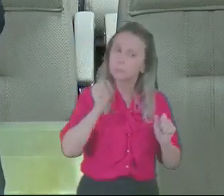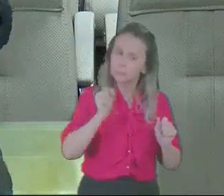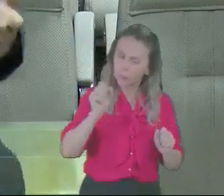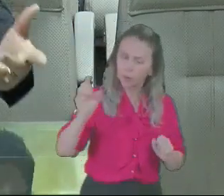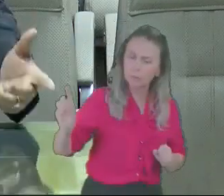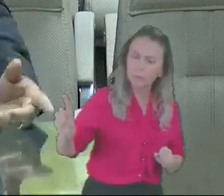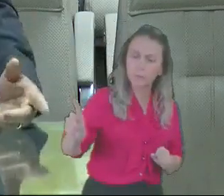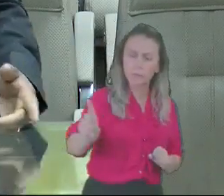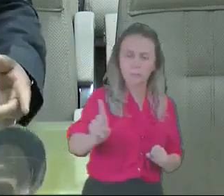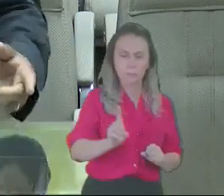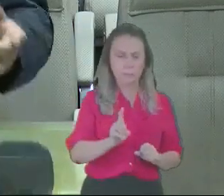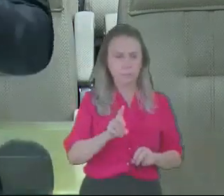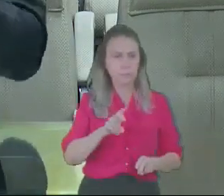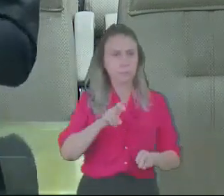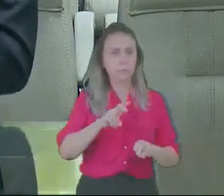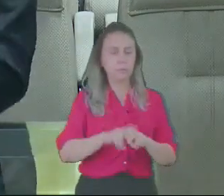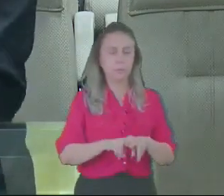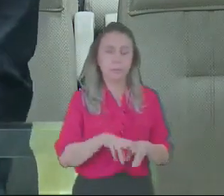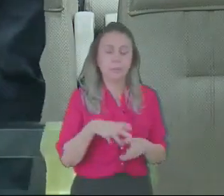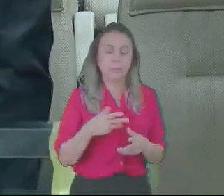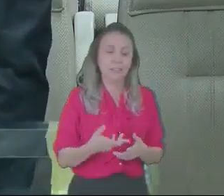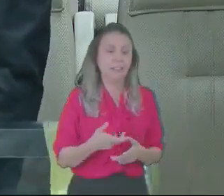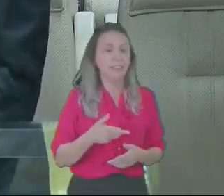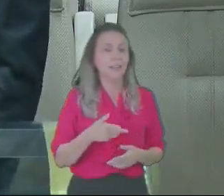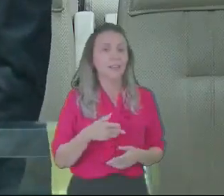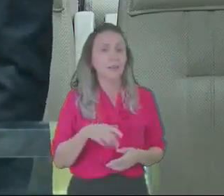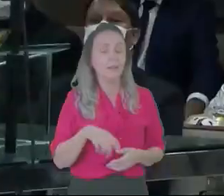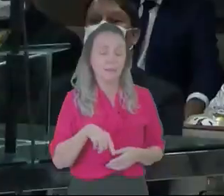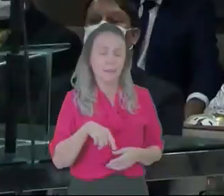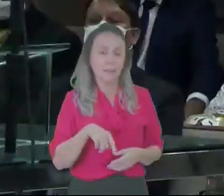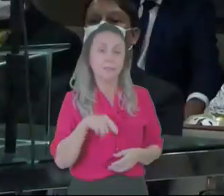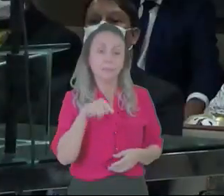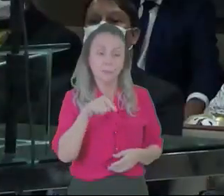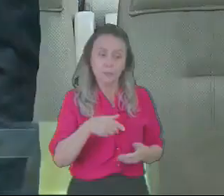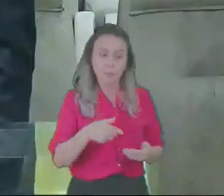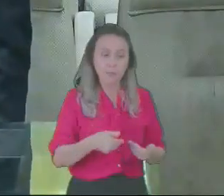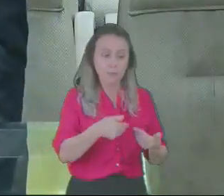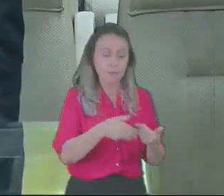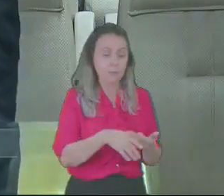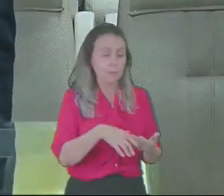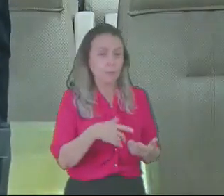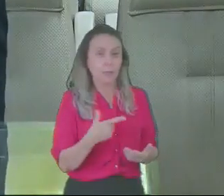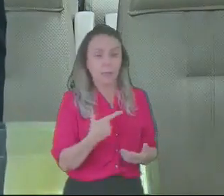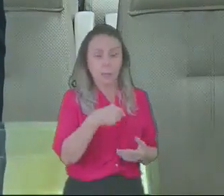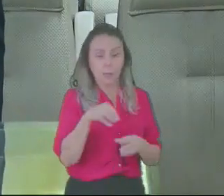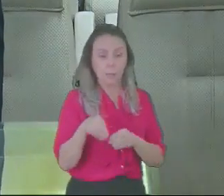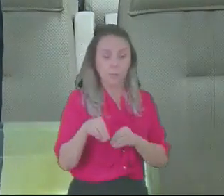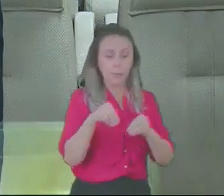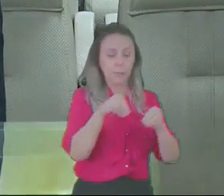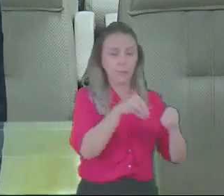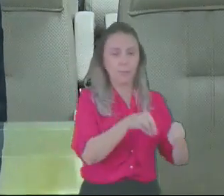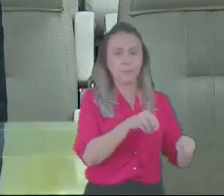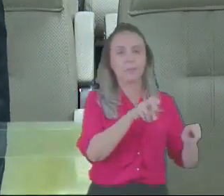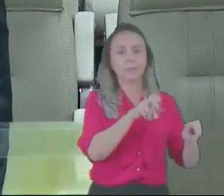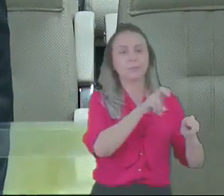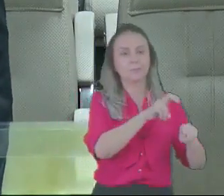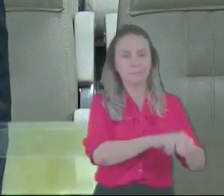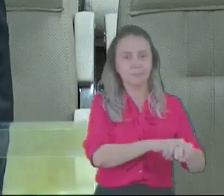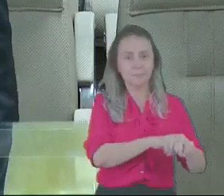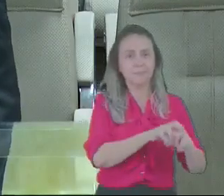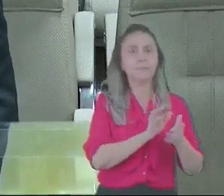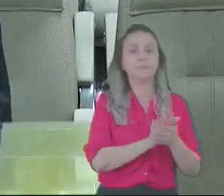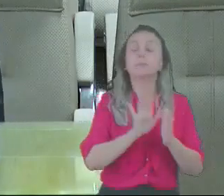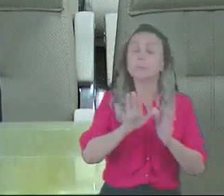e vergonhoso será você dizer que a pessoa se retire do primeiro assento e se coloque no último assento